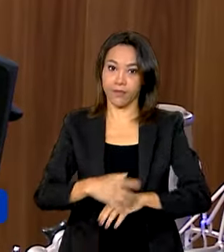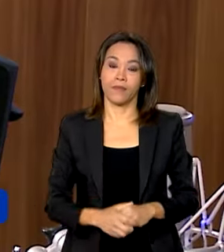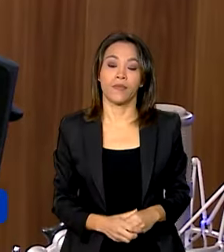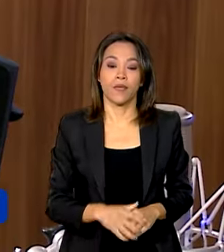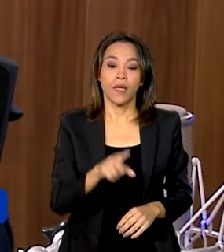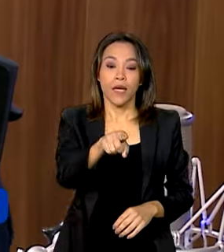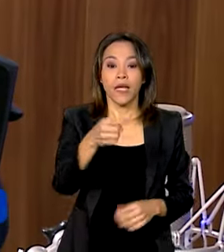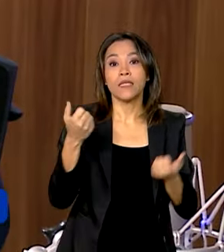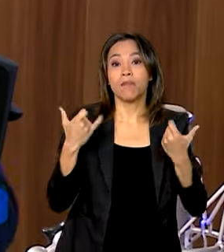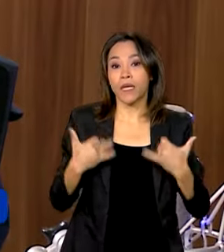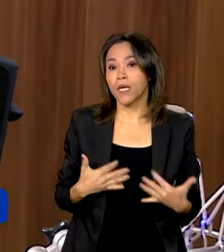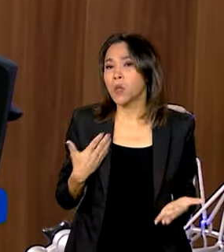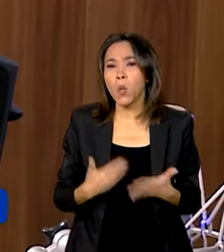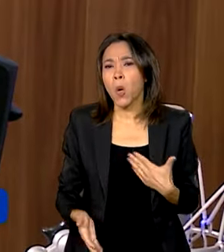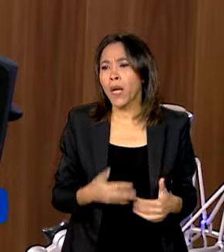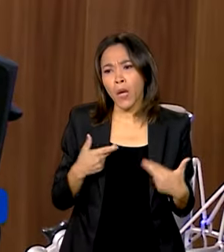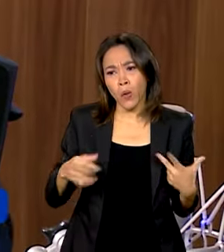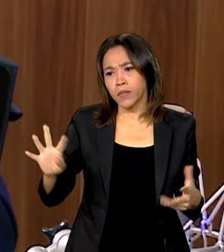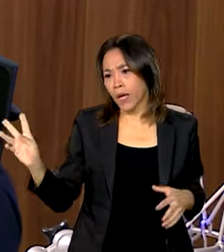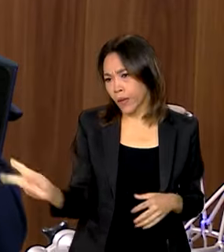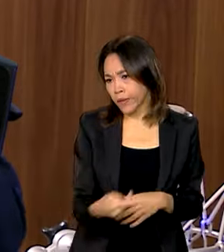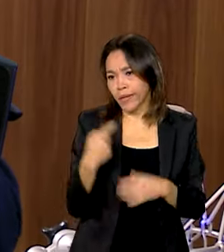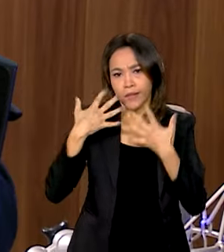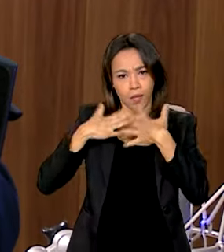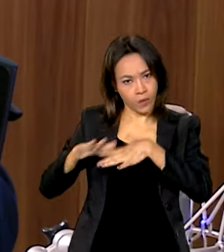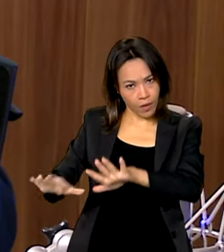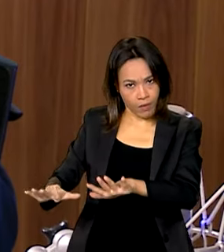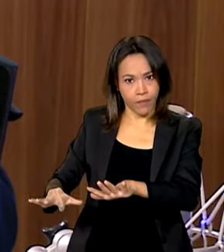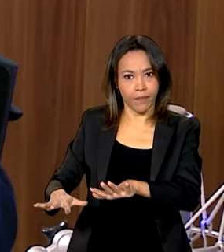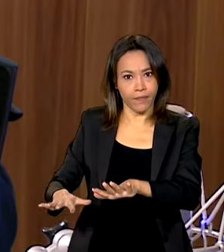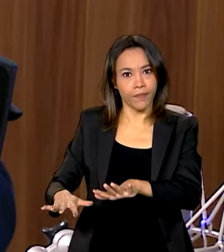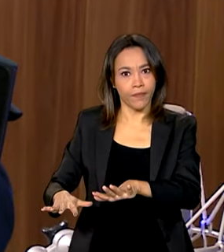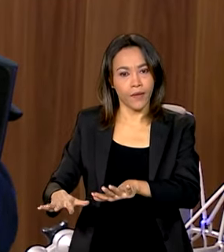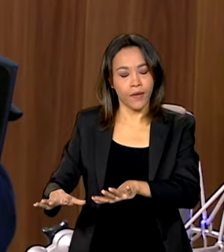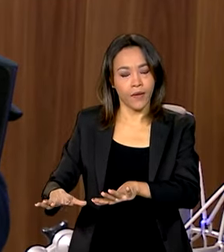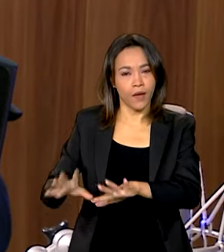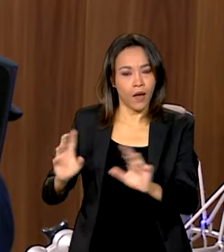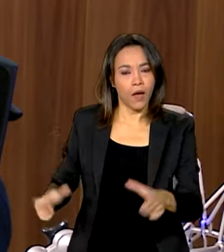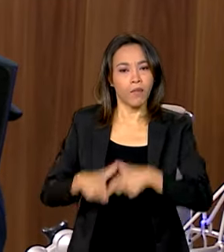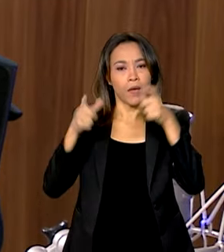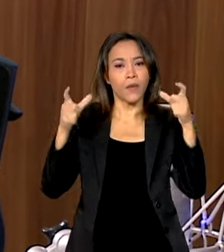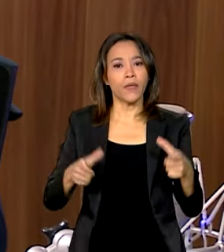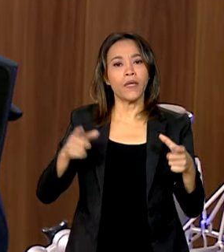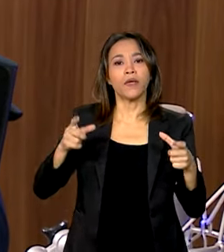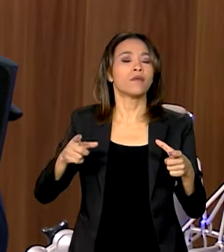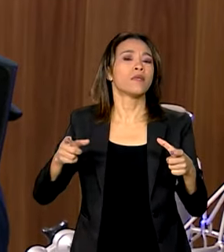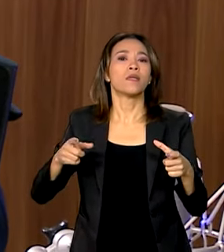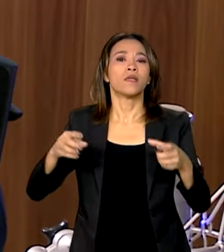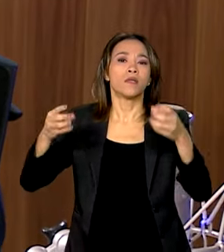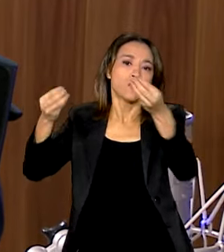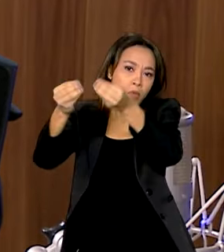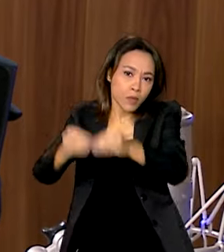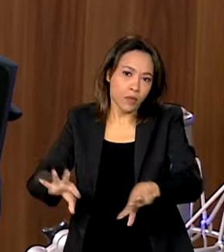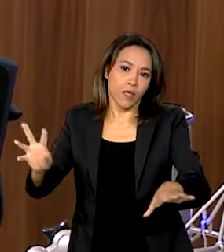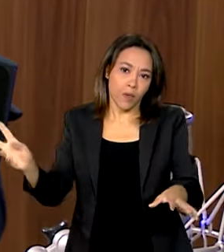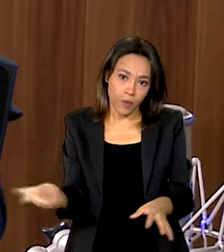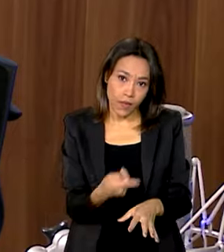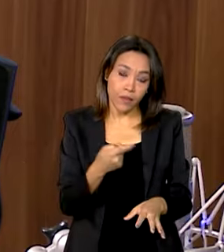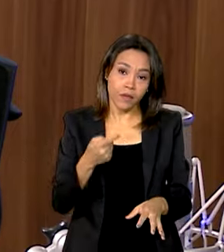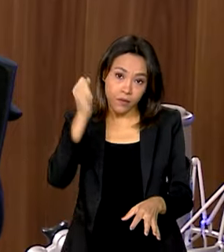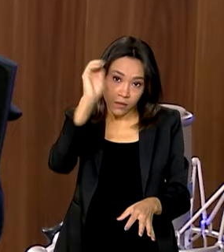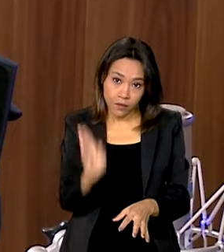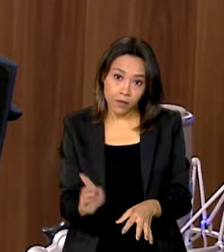eh nós temos eventos naturais a maioria dos a maioria dos eventos no Brasil estão relacionados com